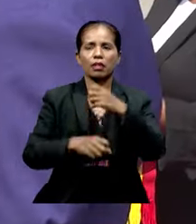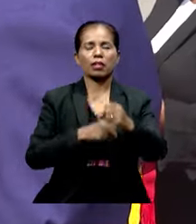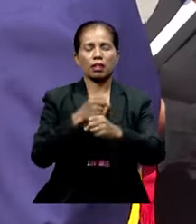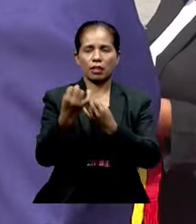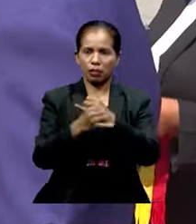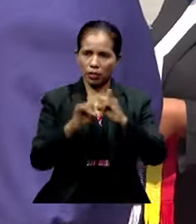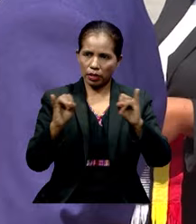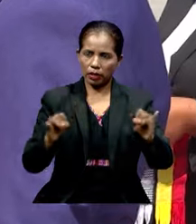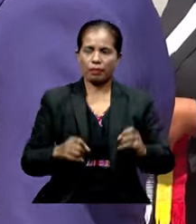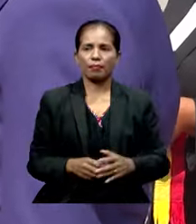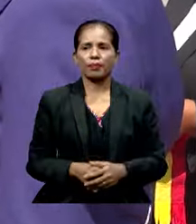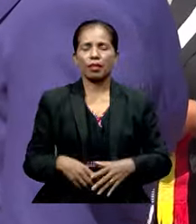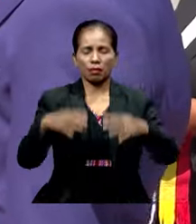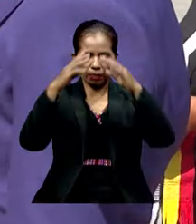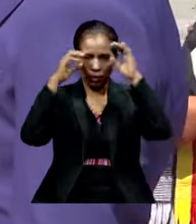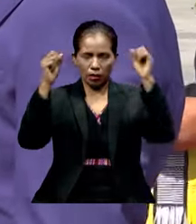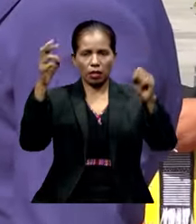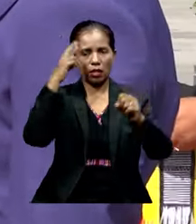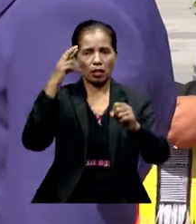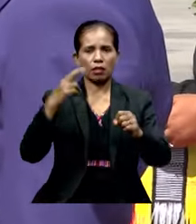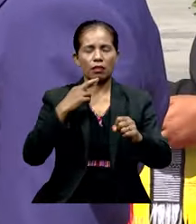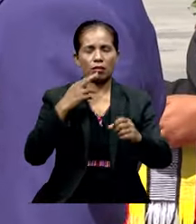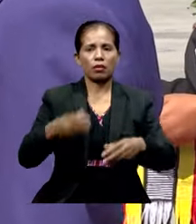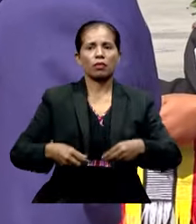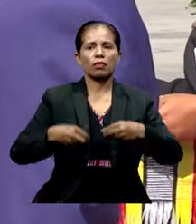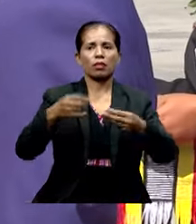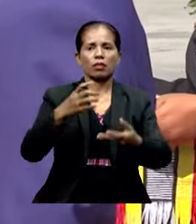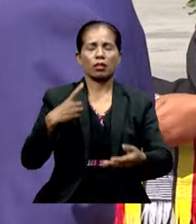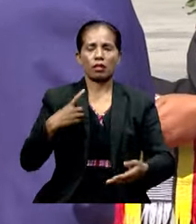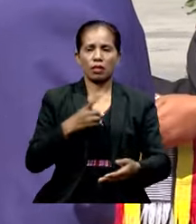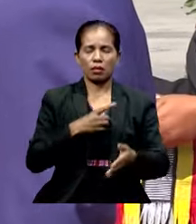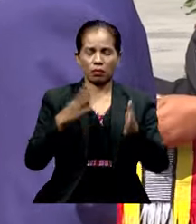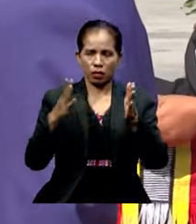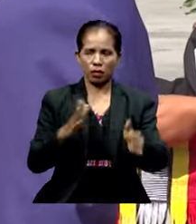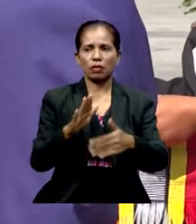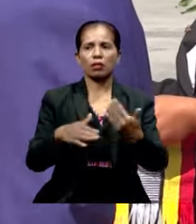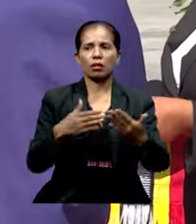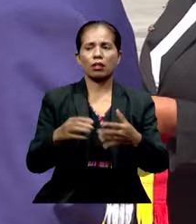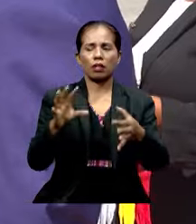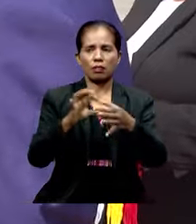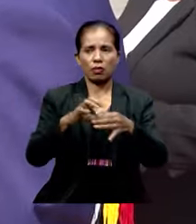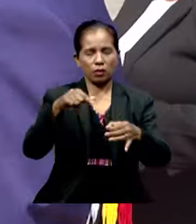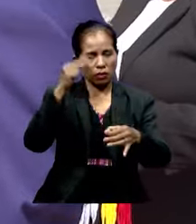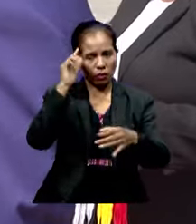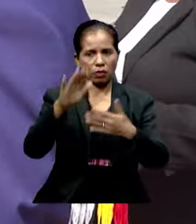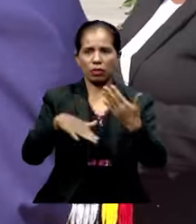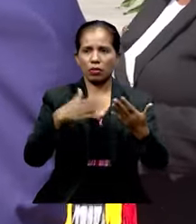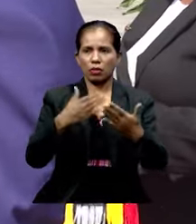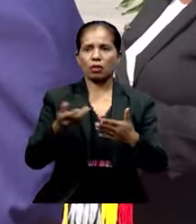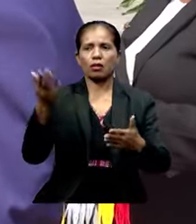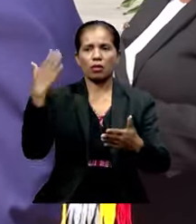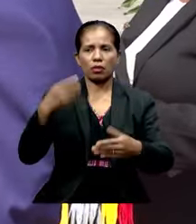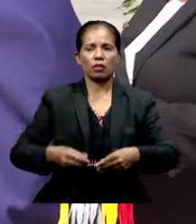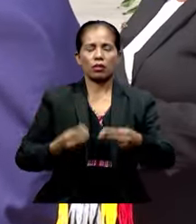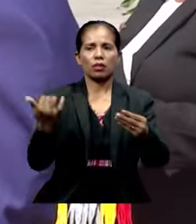a comemoração de nós, Presidente da República José Ramos Horta, condecora deputado no ex-deputado, no membro do governo Sira, neve Makuluk exerce